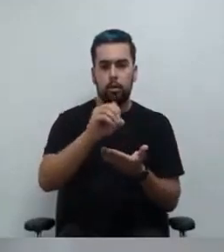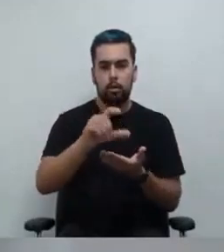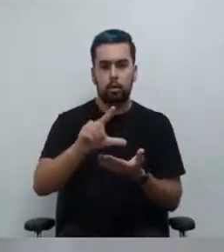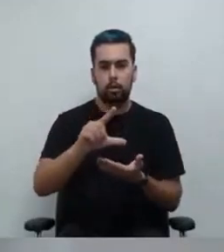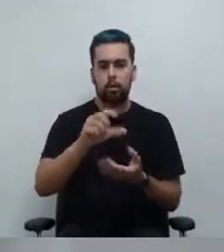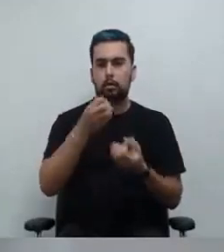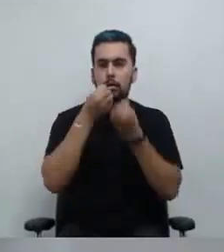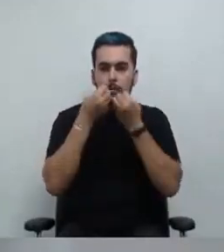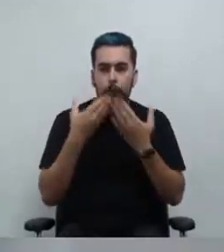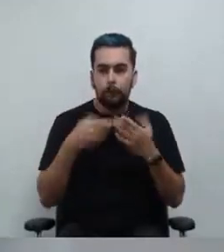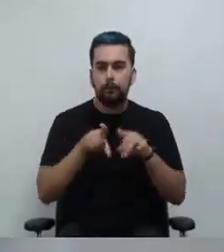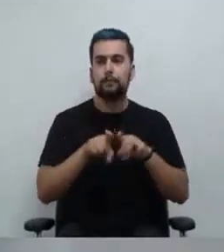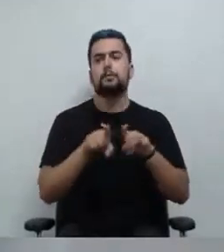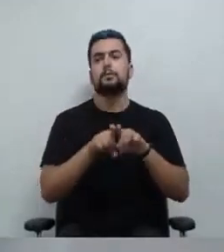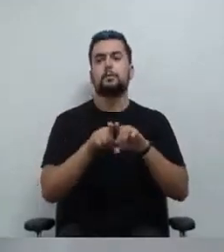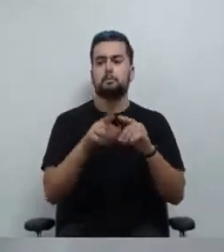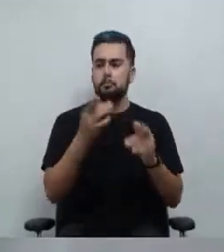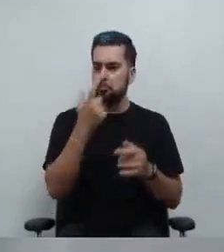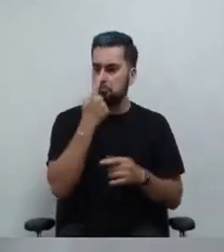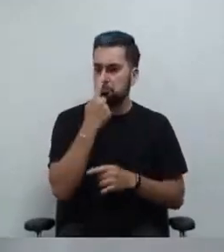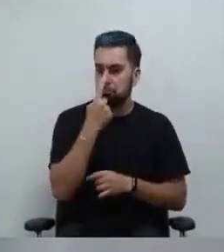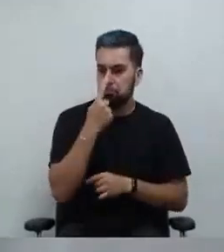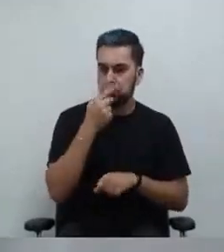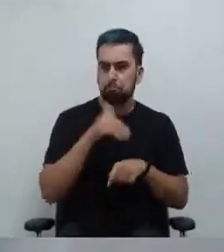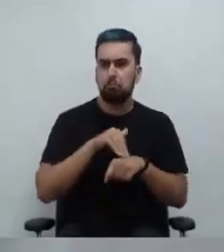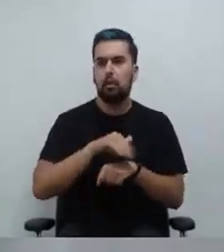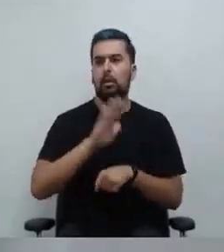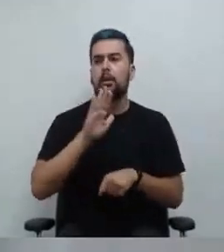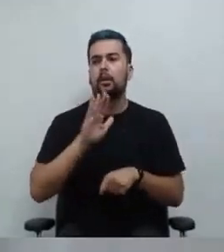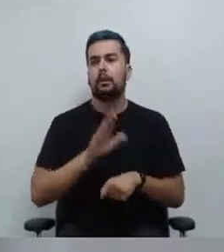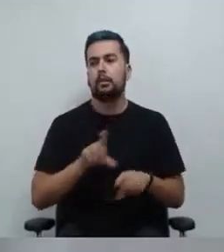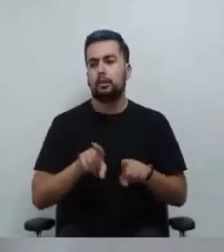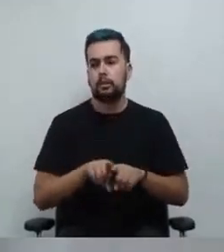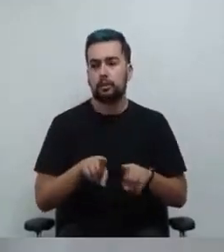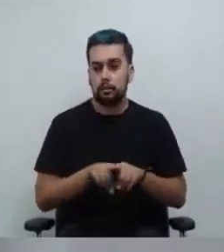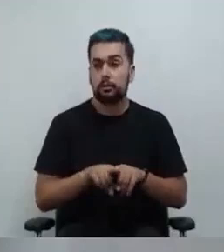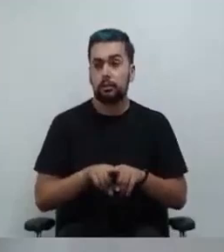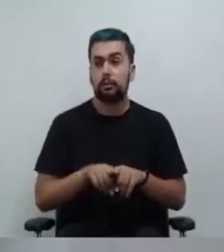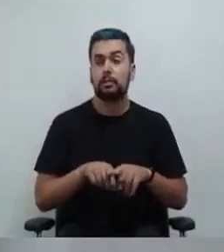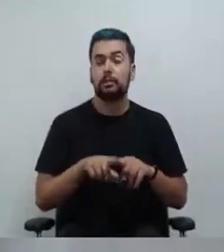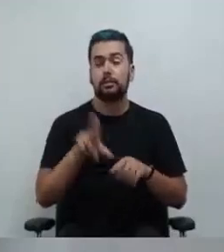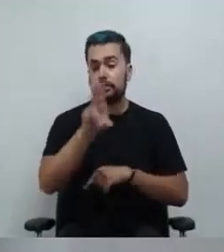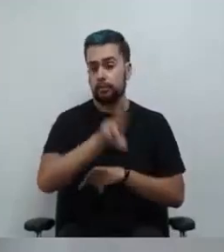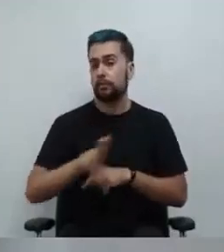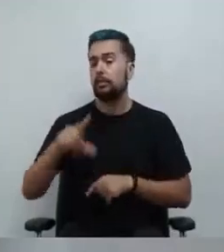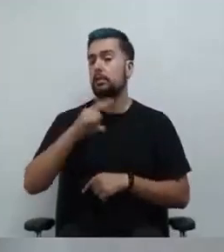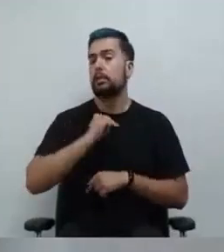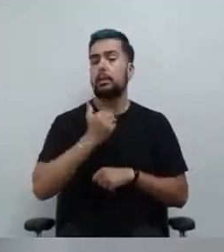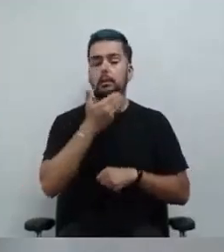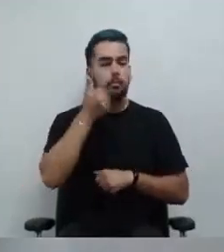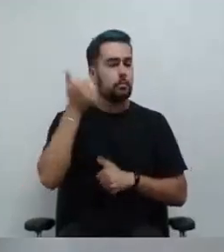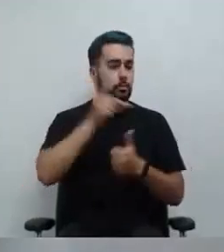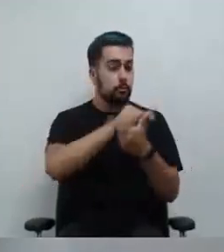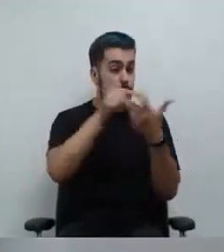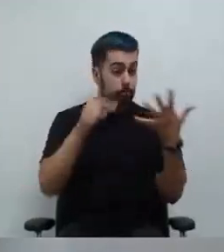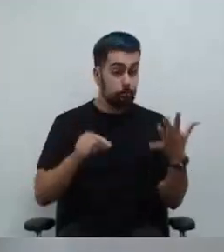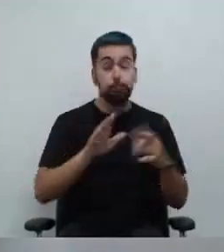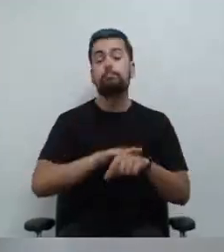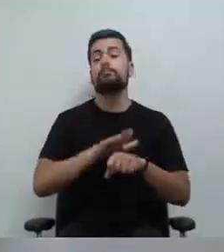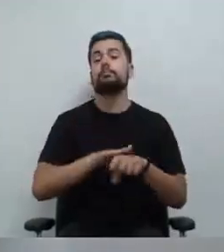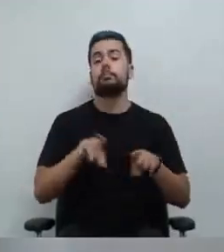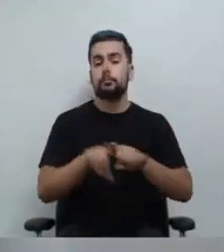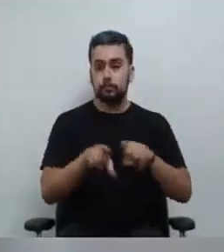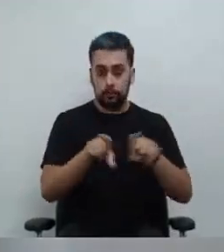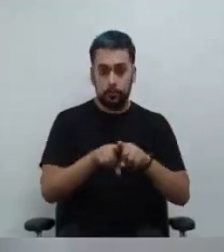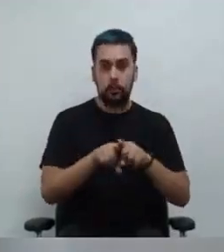Ela ficou mais amigável do ponto de vista do usuário. Ainda tem muitas melhorias a serem feitas, mas